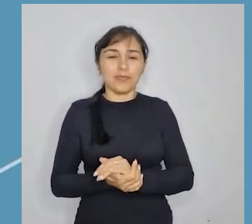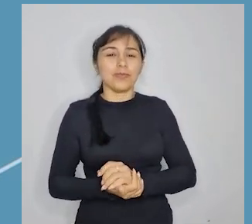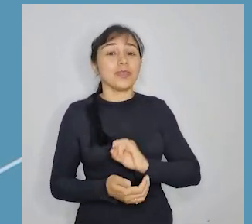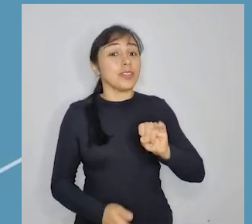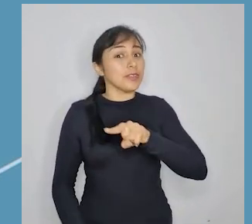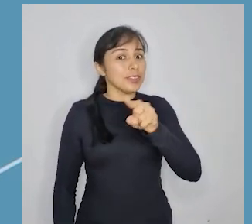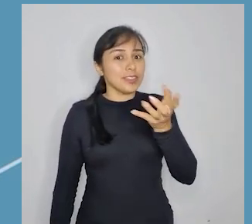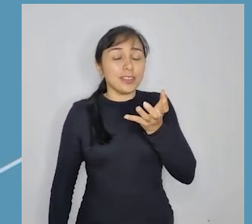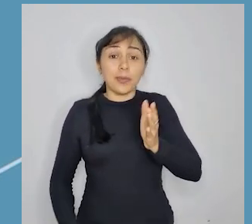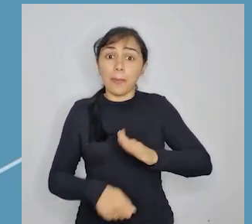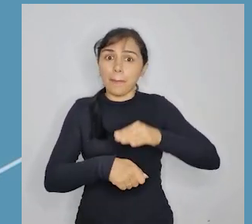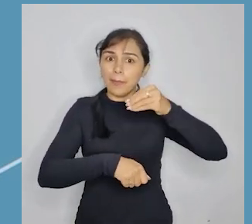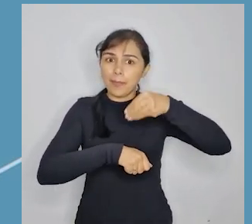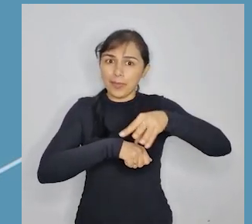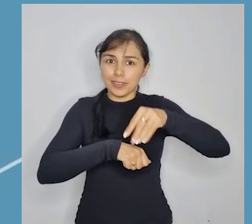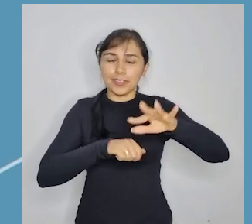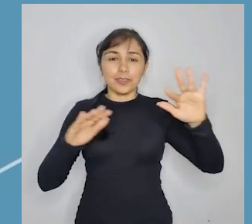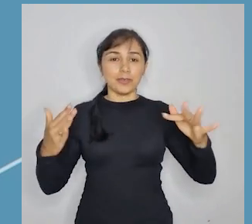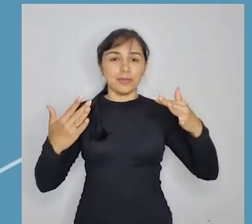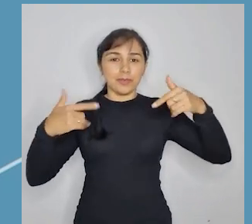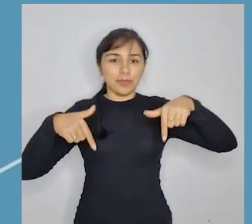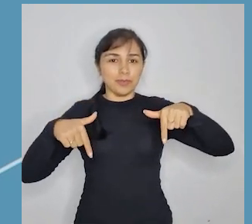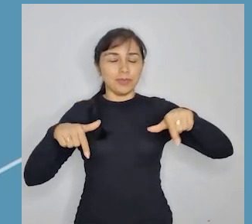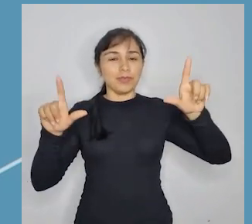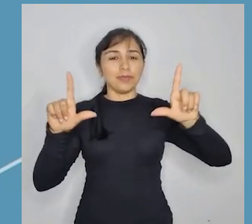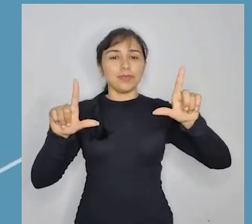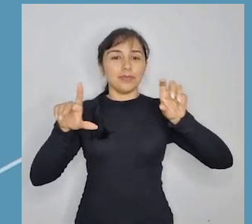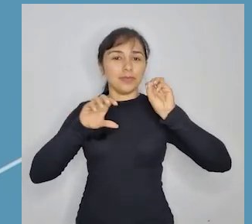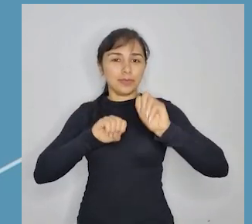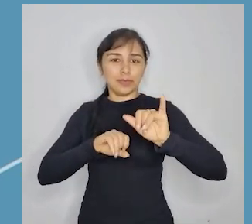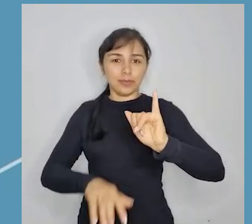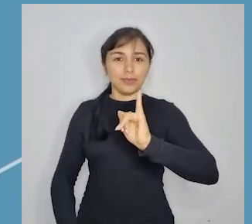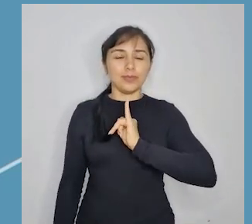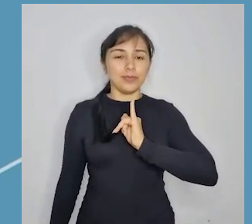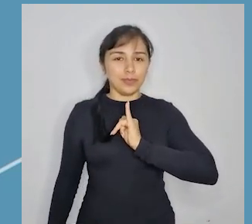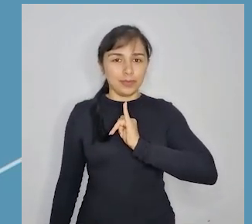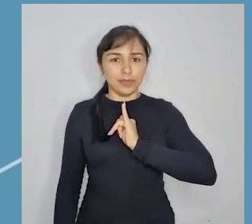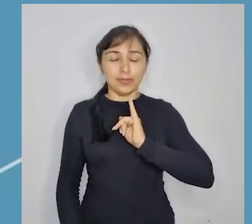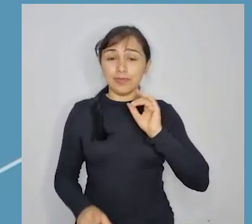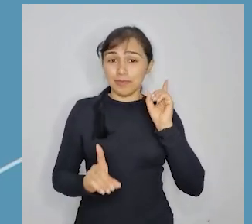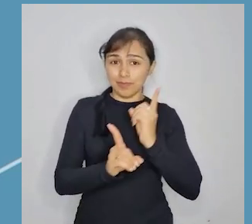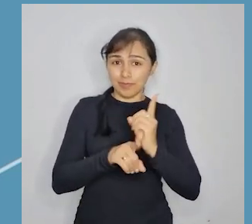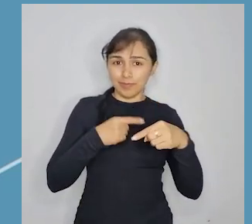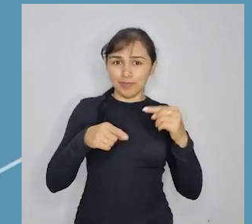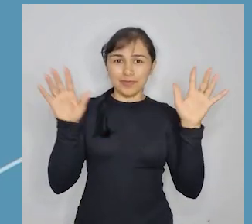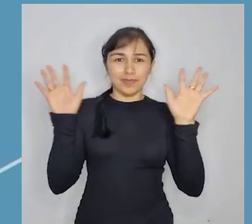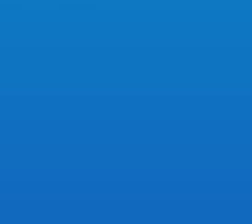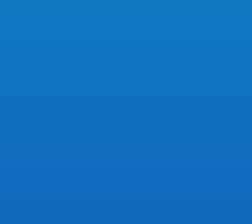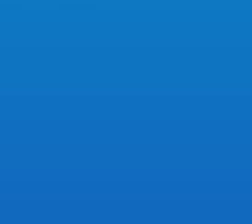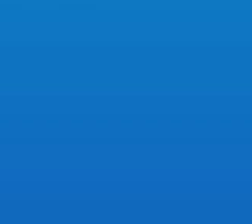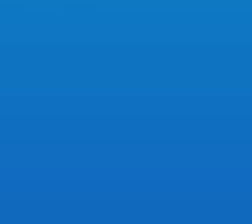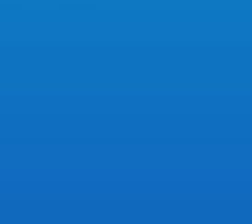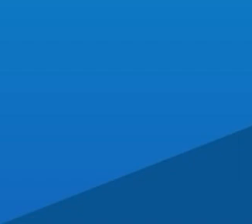você quiser mais dicas como estas, é só ficar ligadinho na programação da TV do CAIS. Até a próxima!